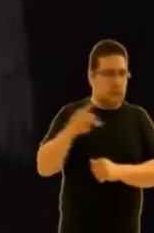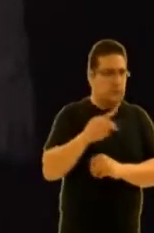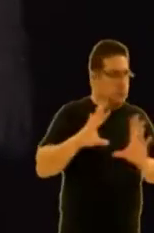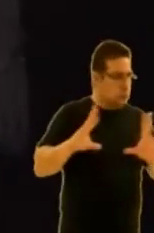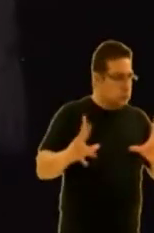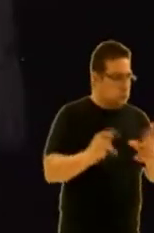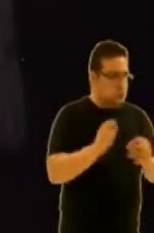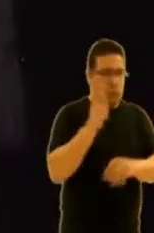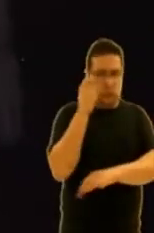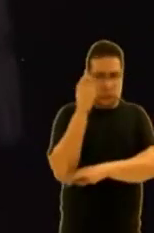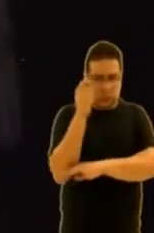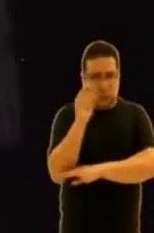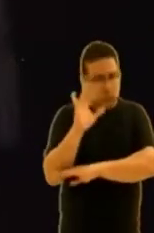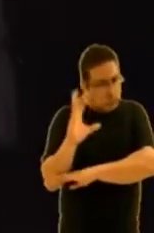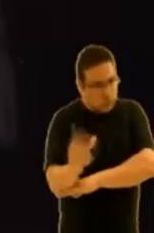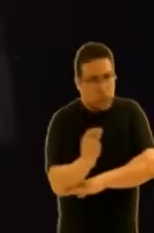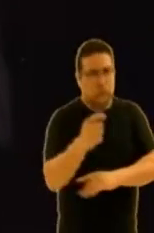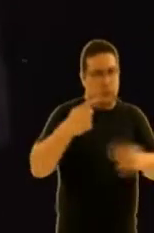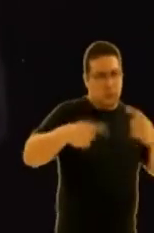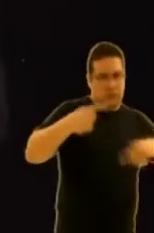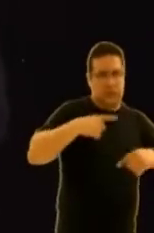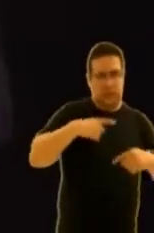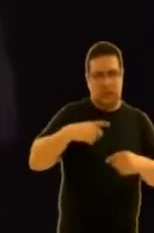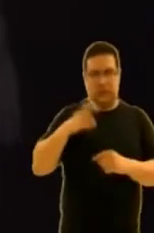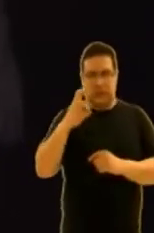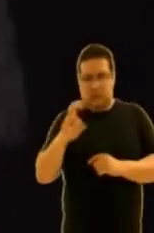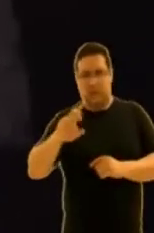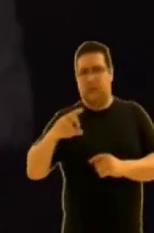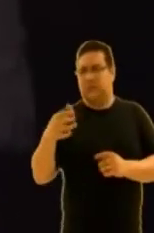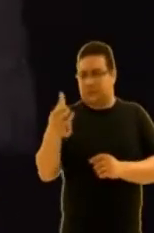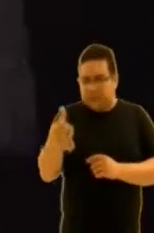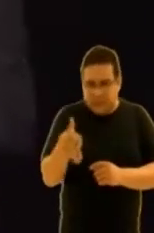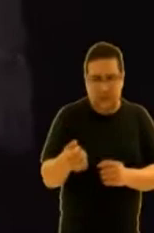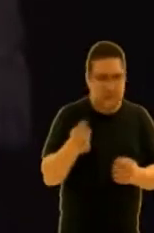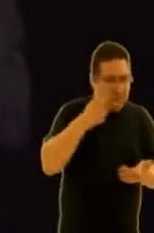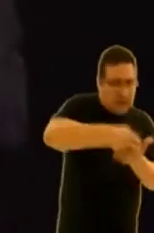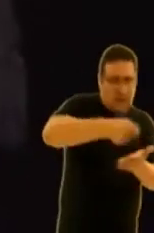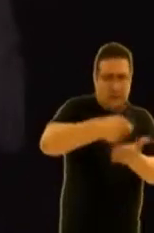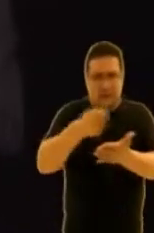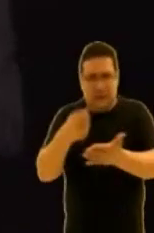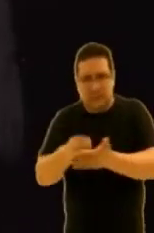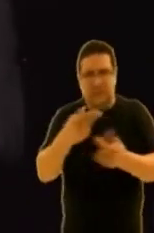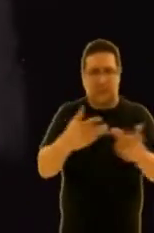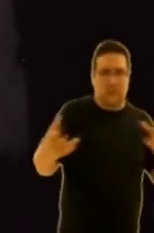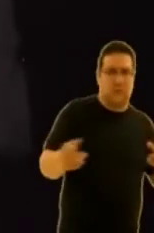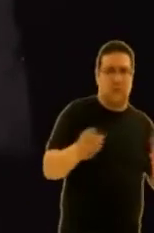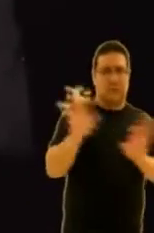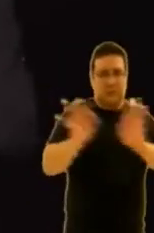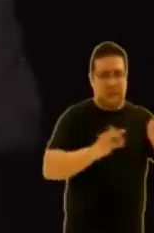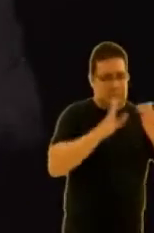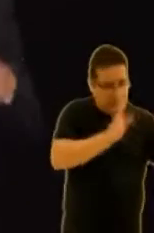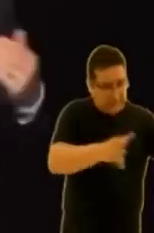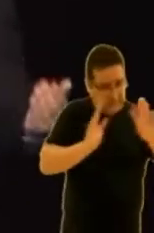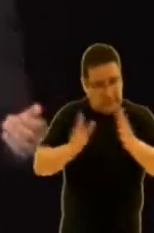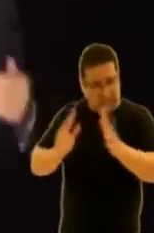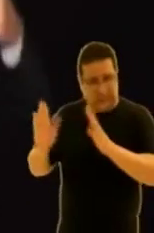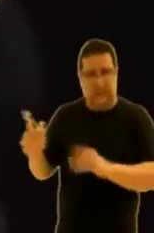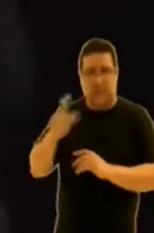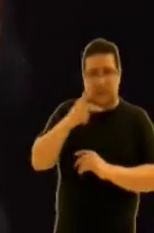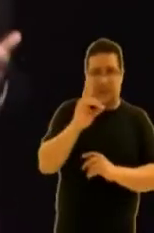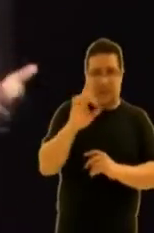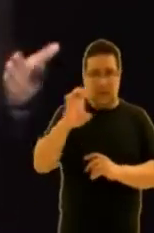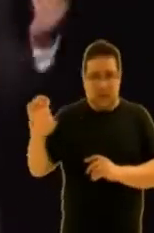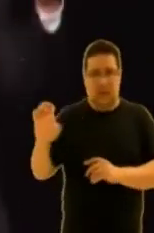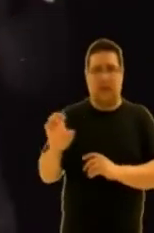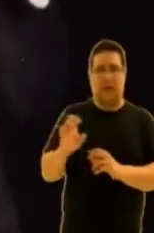administrativa, porque tinha 5, 6, 8, 10 contas para gerir, de mais educação, de PDE escola,